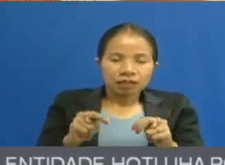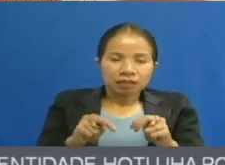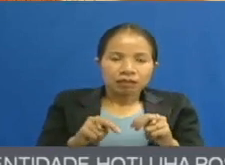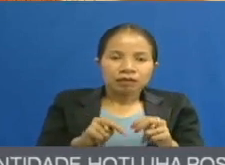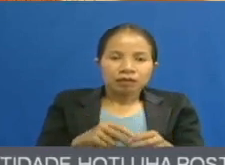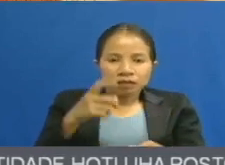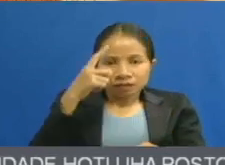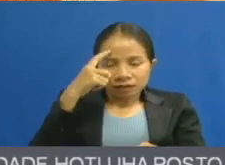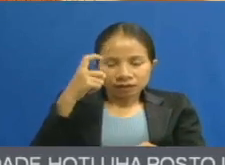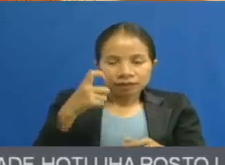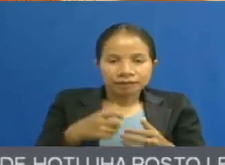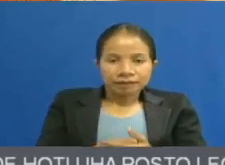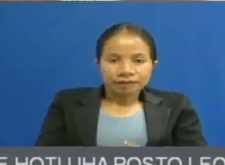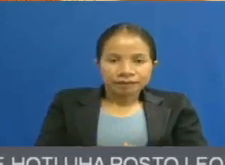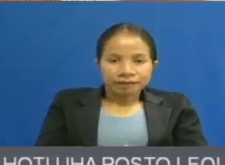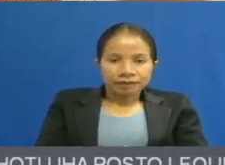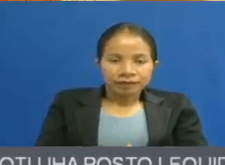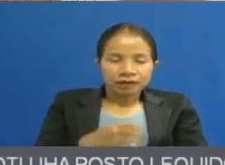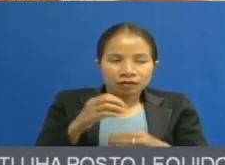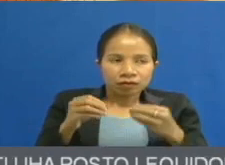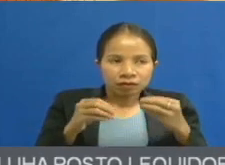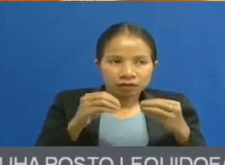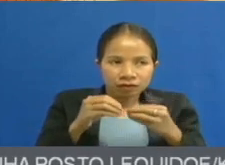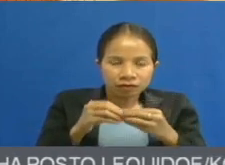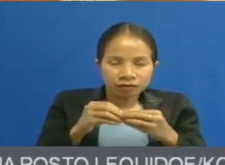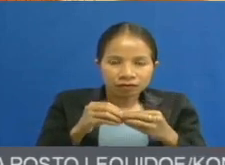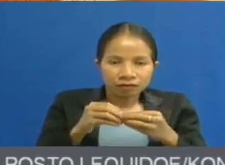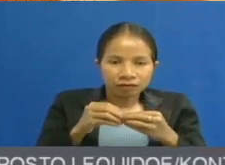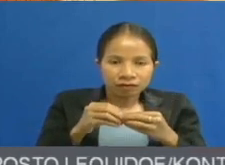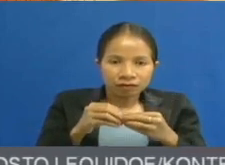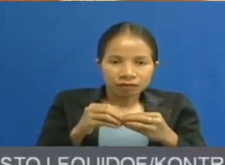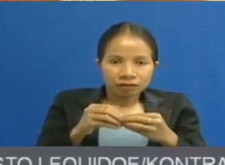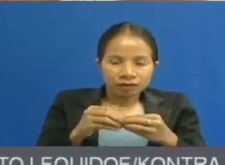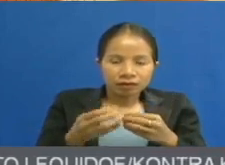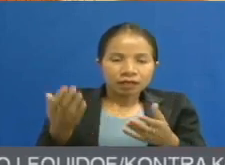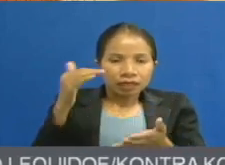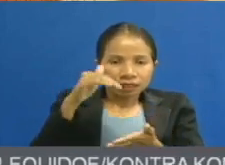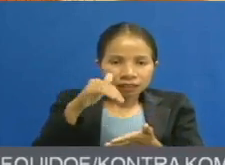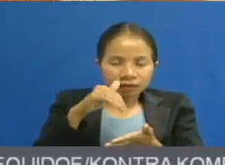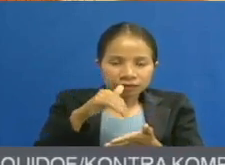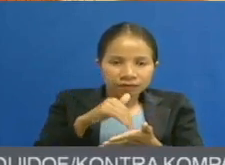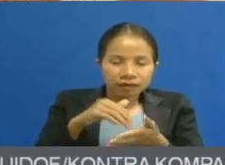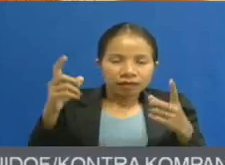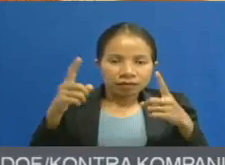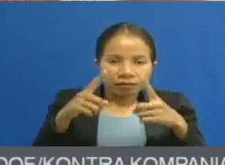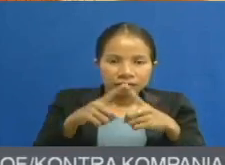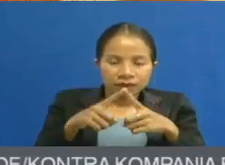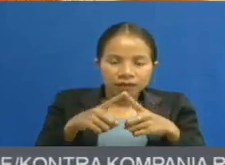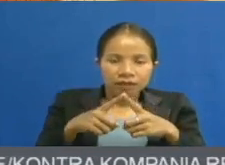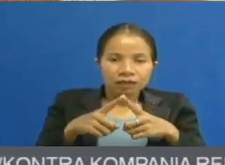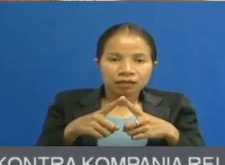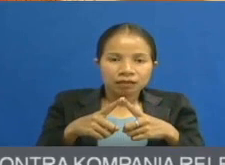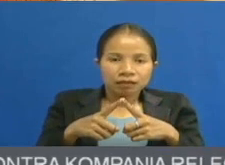combate mais de uma. Como a Antônia tem que estar mais aí para fazer para